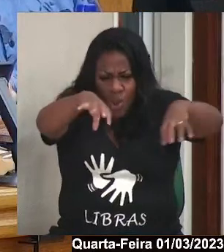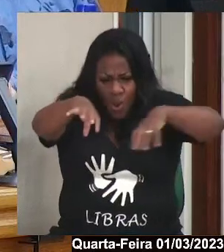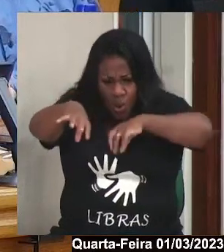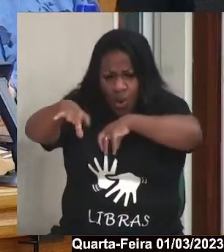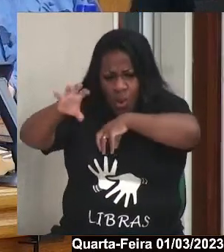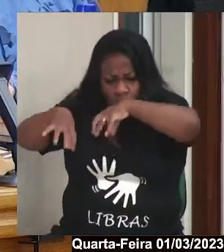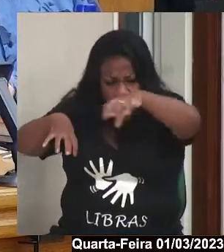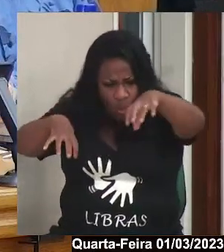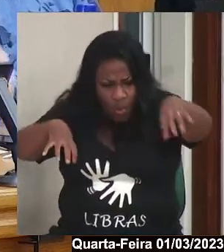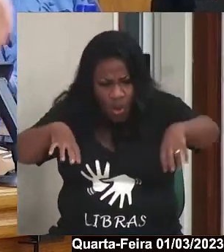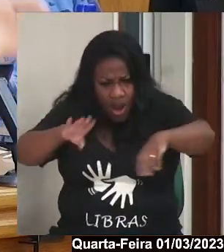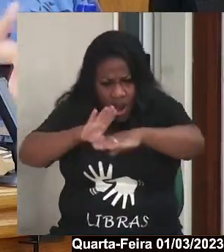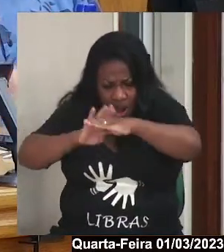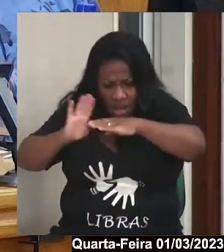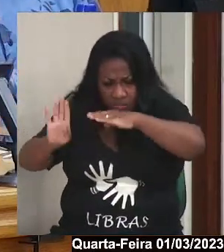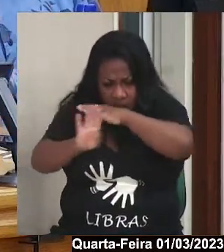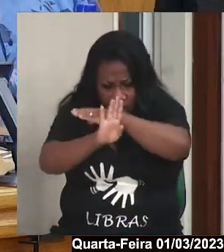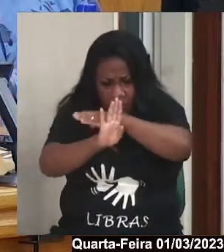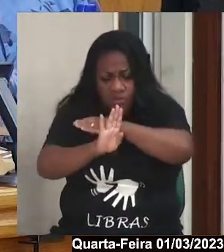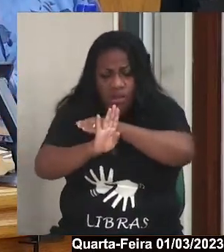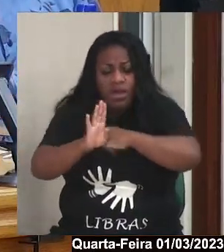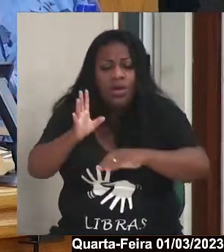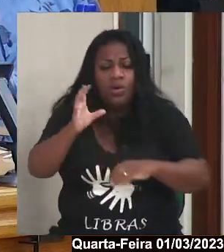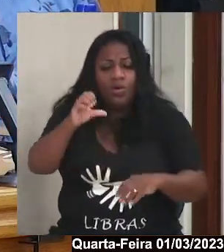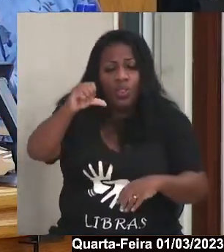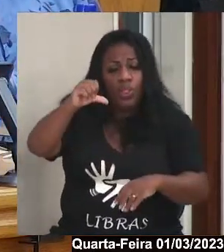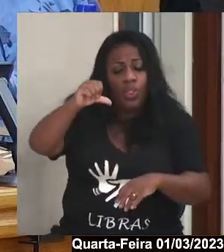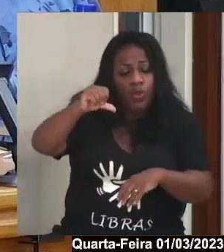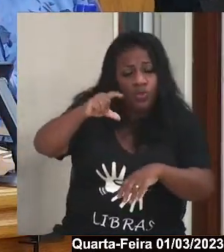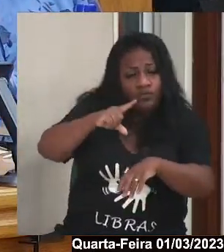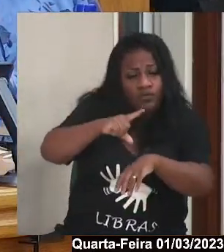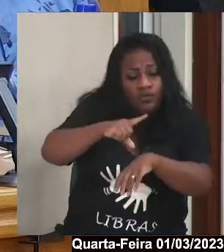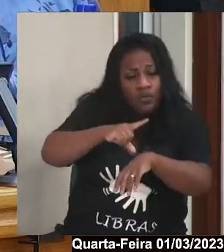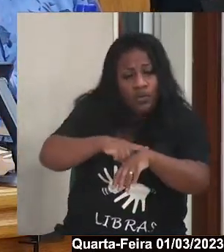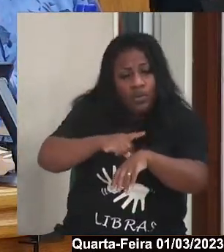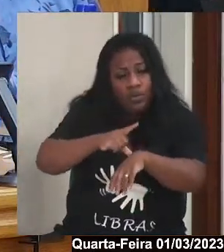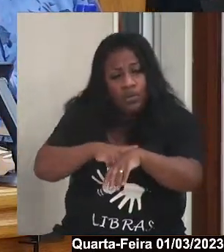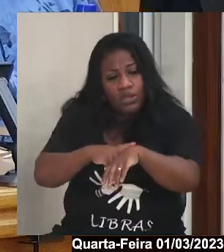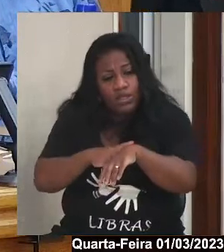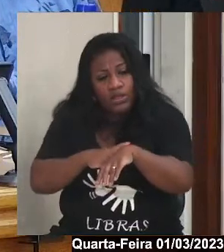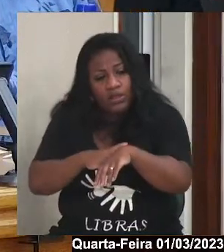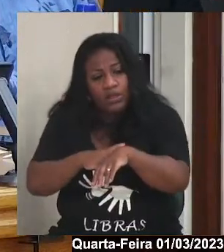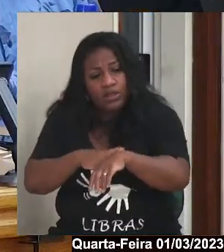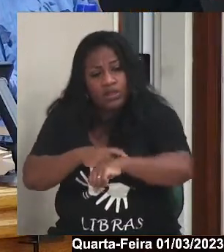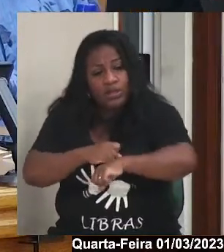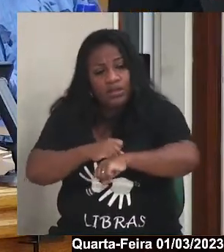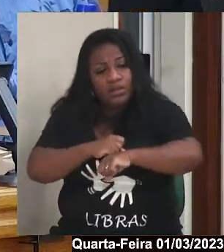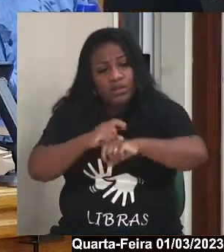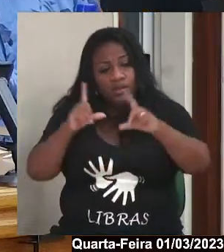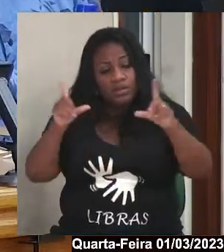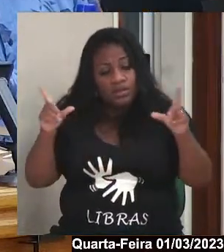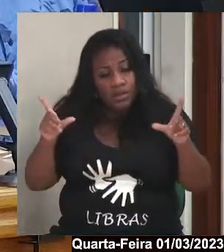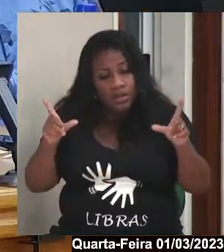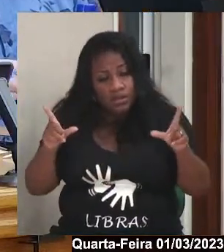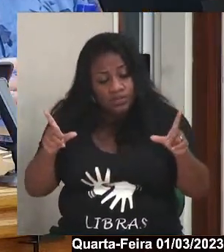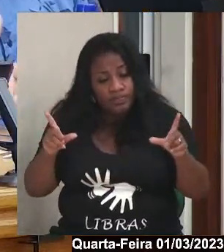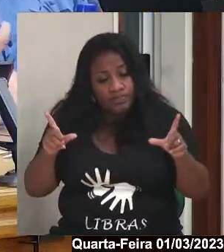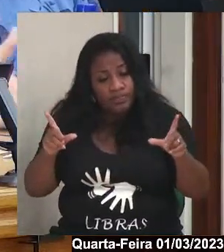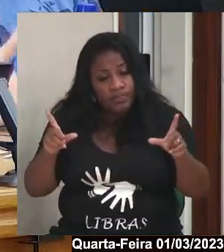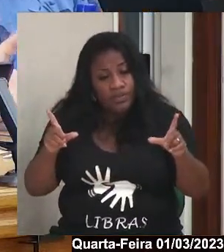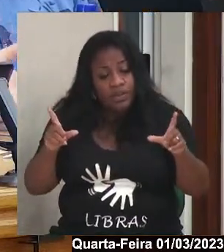os bairros, não é isso, presidente? A partir de sábado agora, dia 4, 9 horas da manhã, aqui no Armando